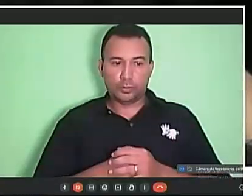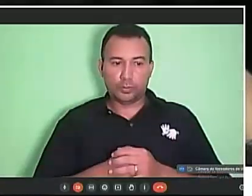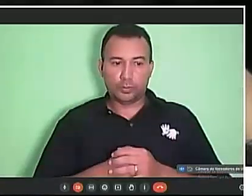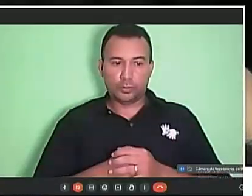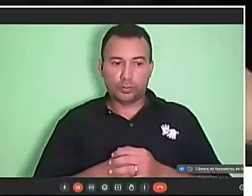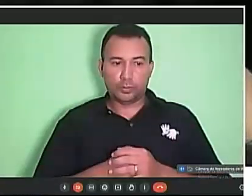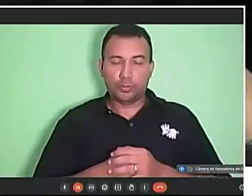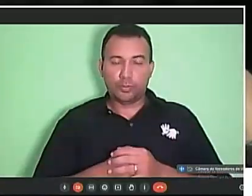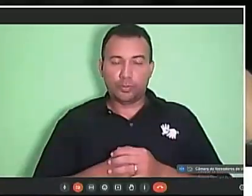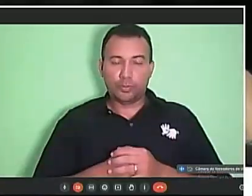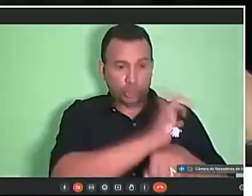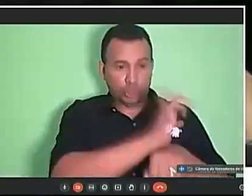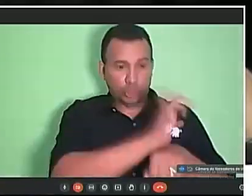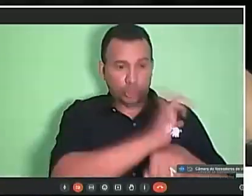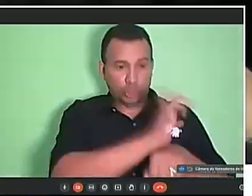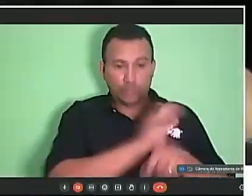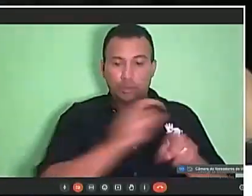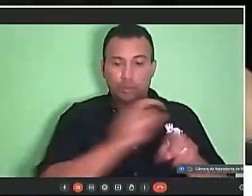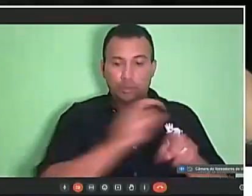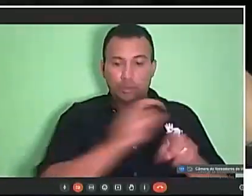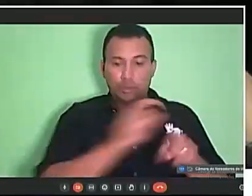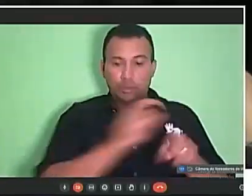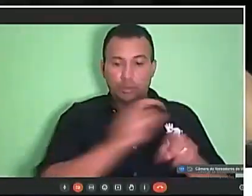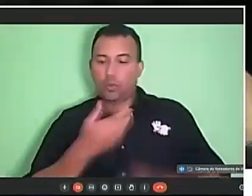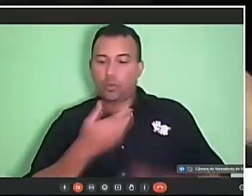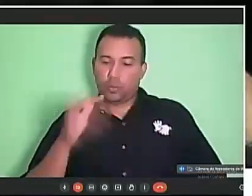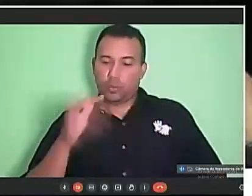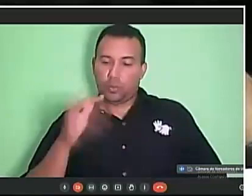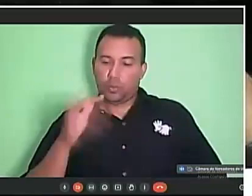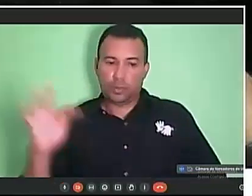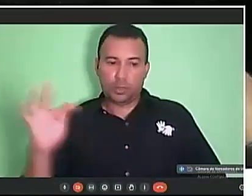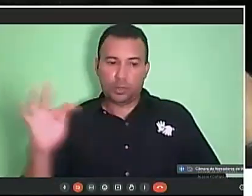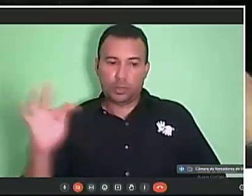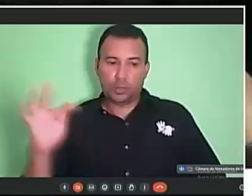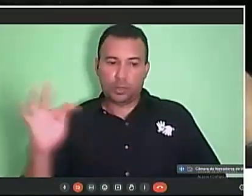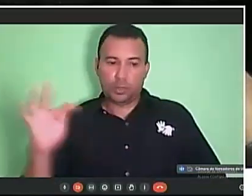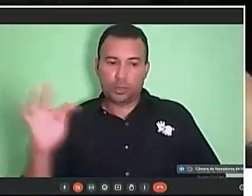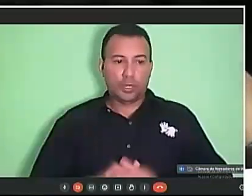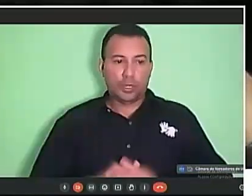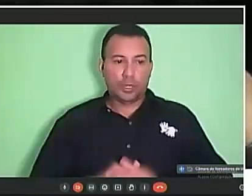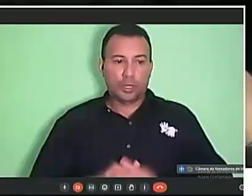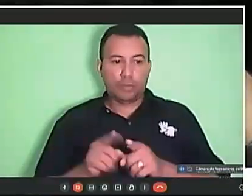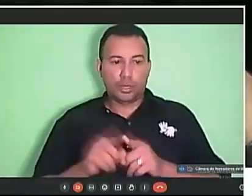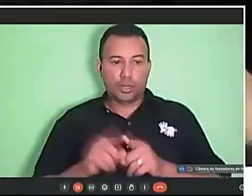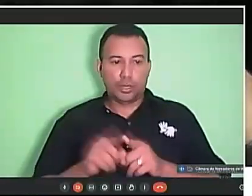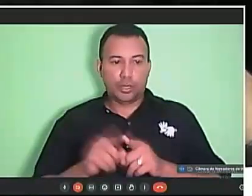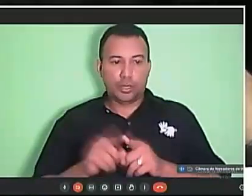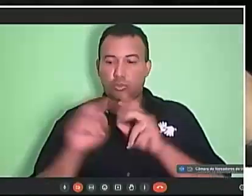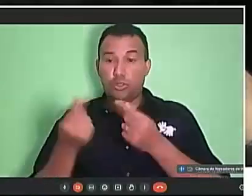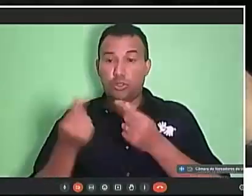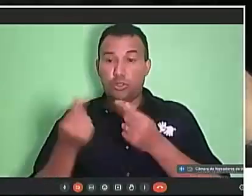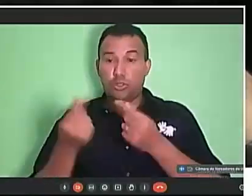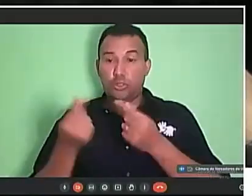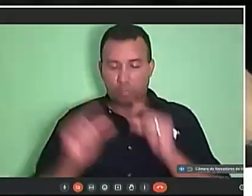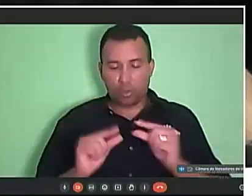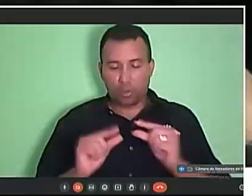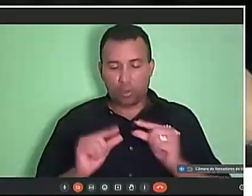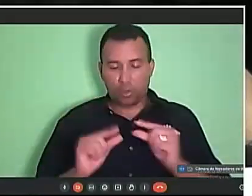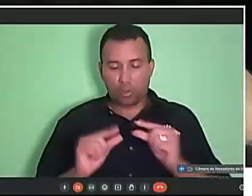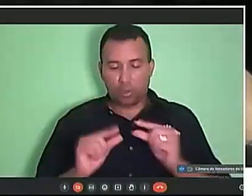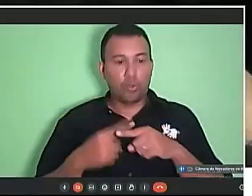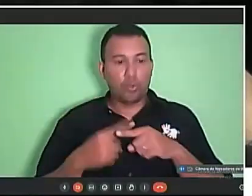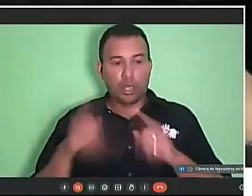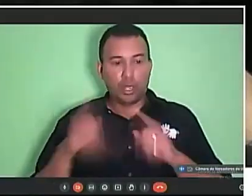Estado e o governo federal. Tá? Sobre a redução de custos, bom, o nosso batalhão é um batalhão de combate, ele tem